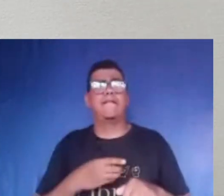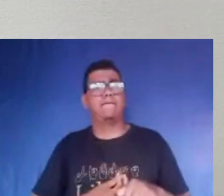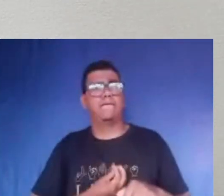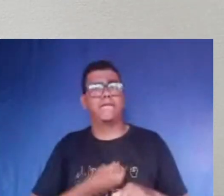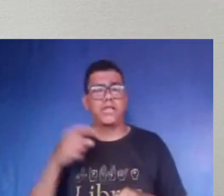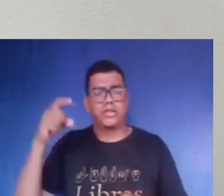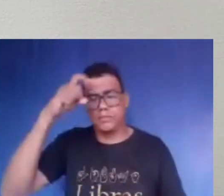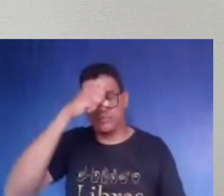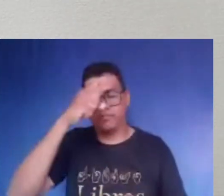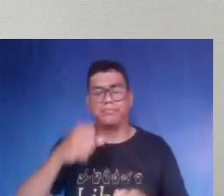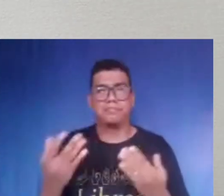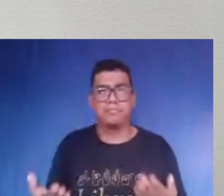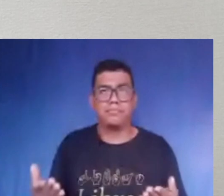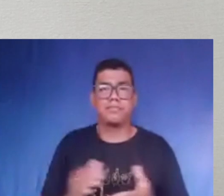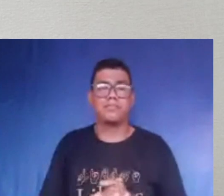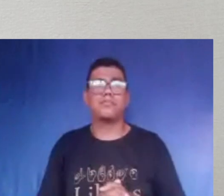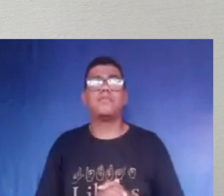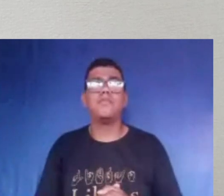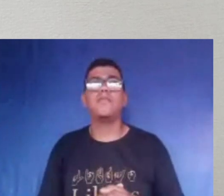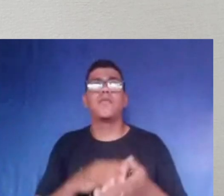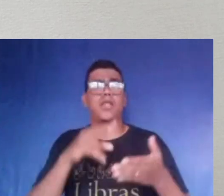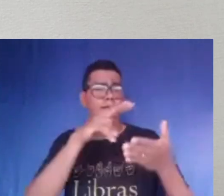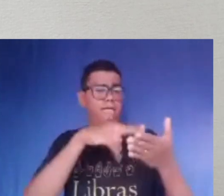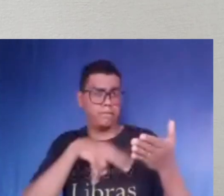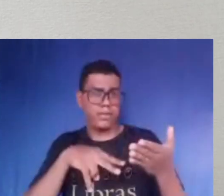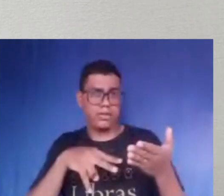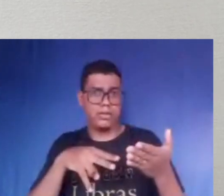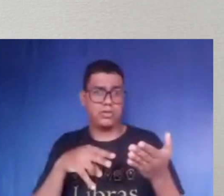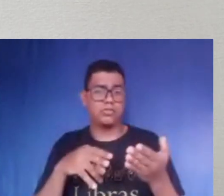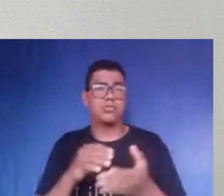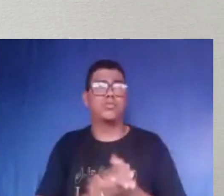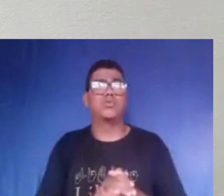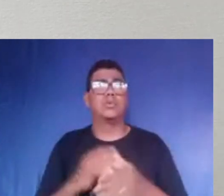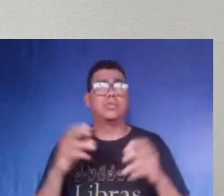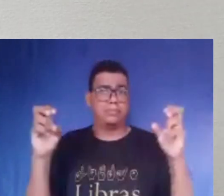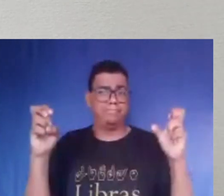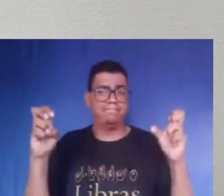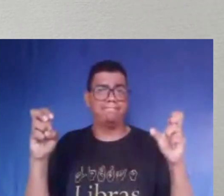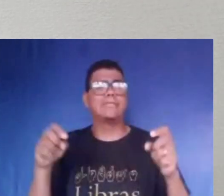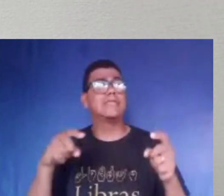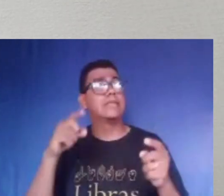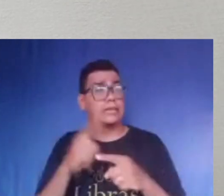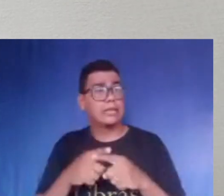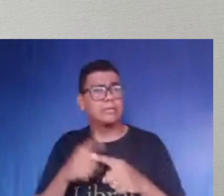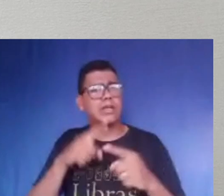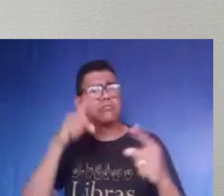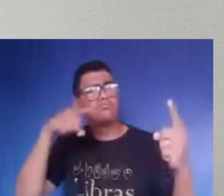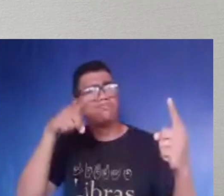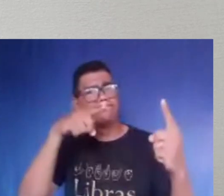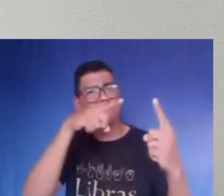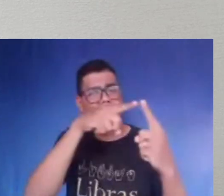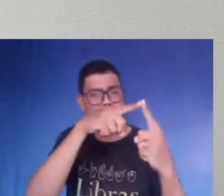desafio. E o versículo proposto pela Junta de Missões Mundiais, né, igualmente desafiador, ele está lá em 2